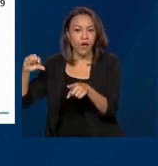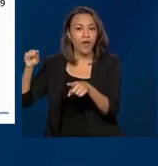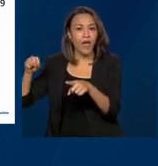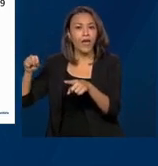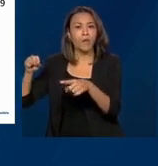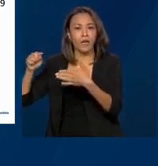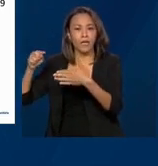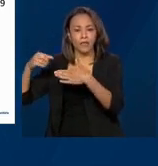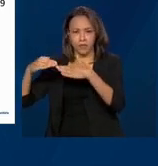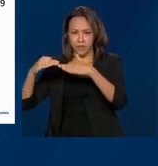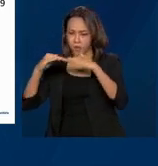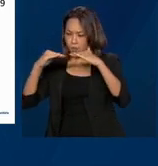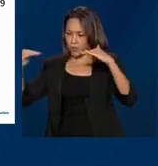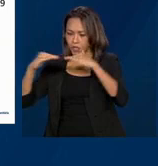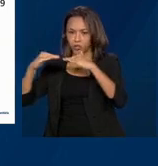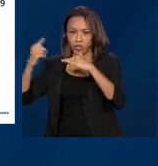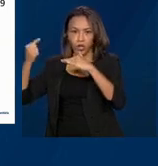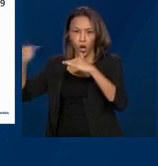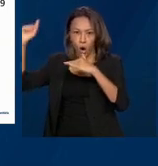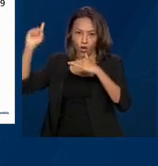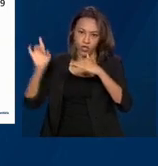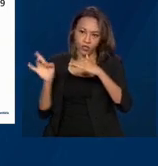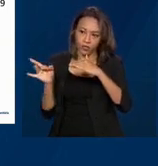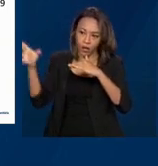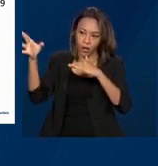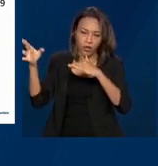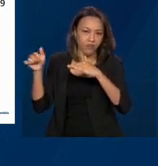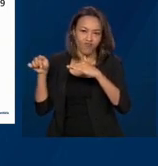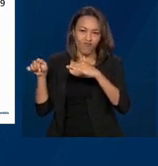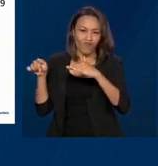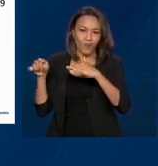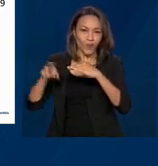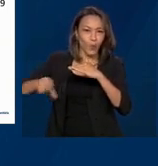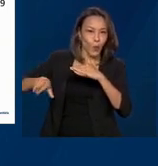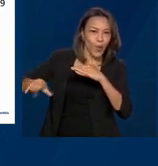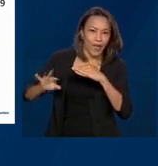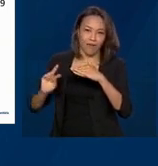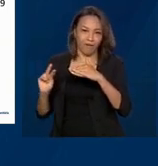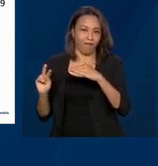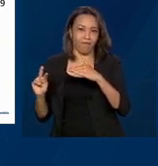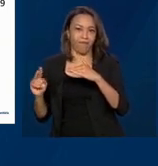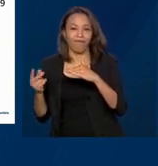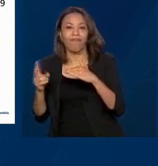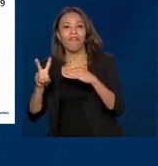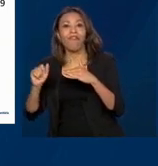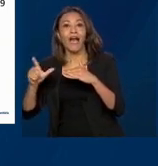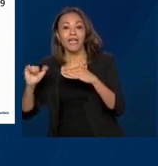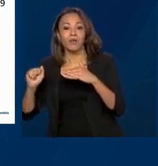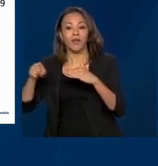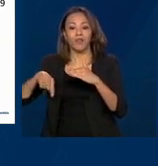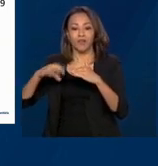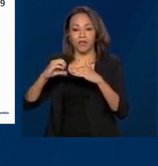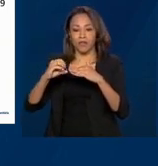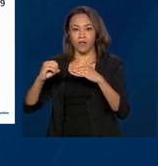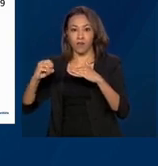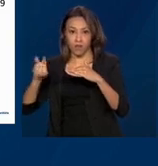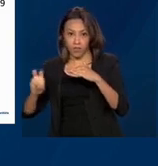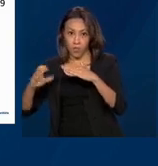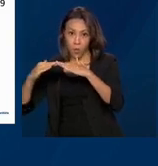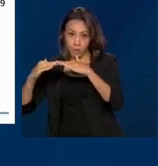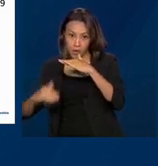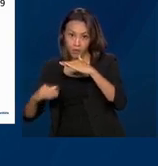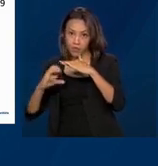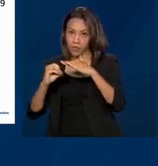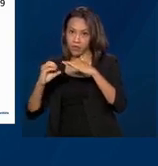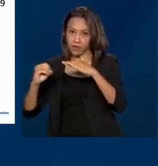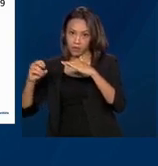dizer o que é válido e o que não é. Nesse caso foi 0,05, né? Menor que